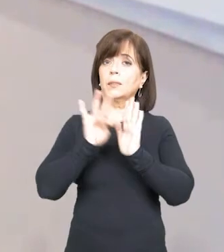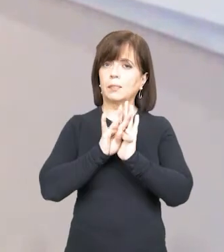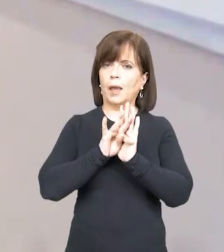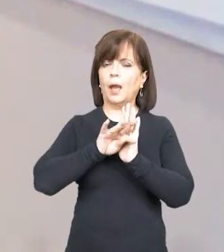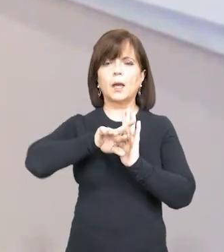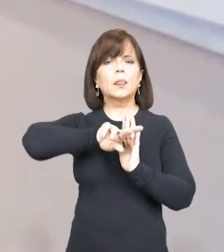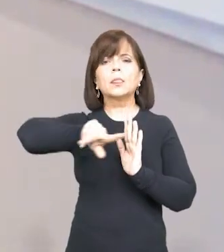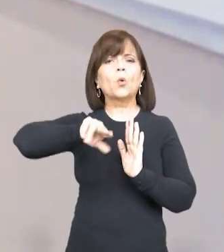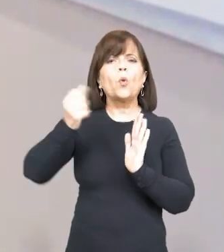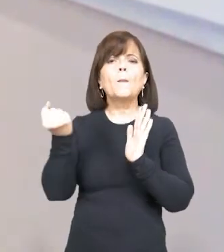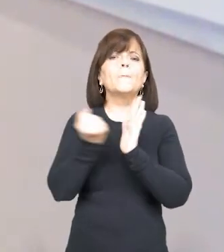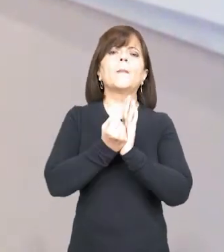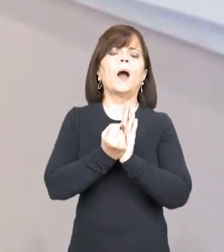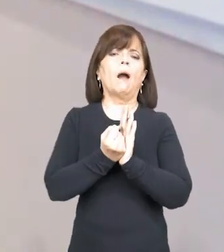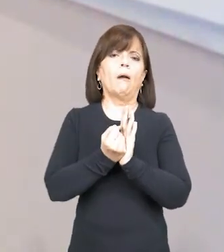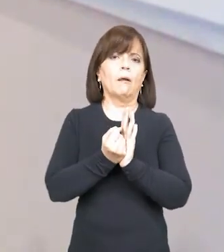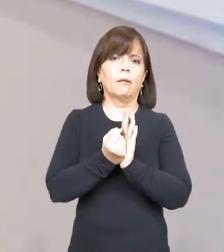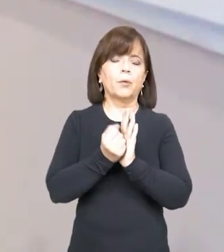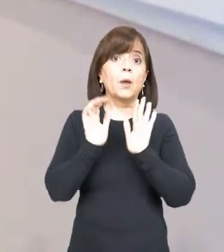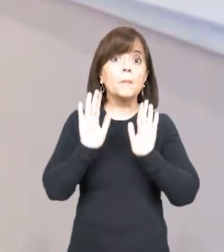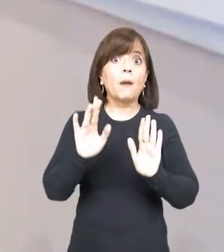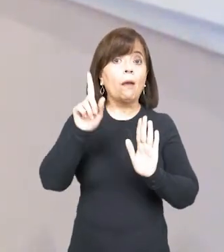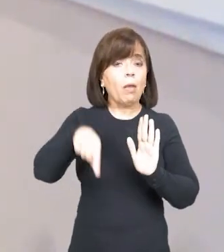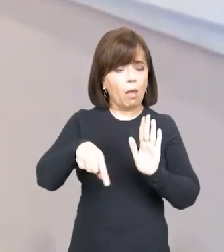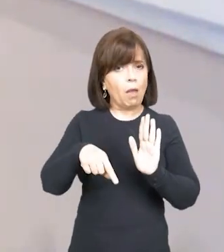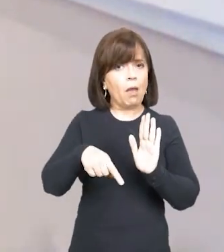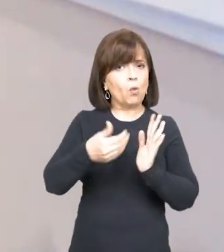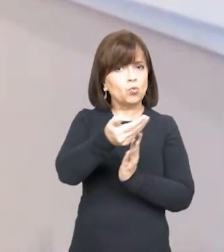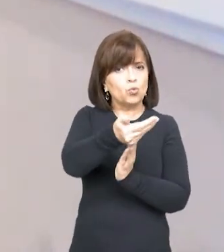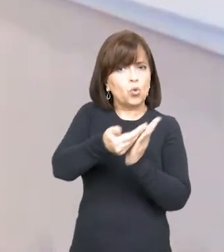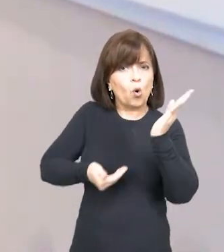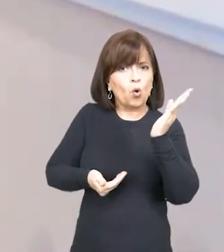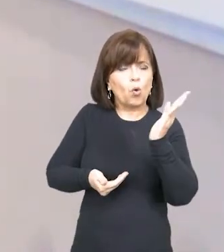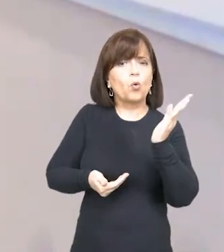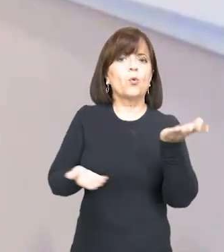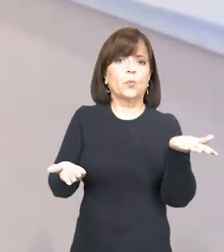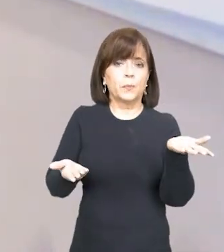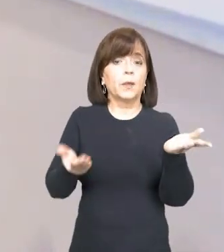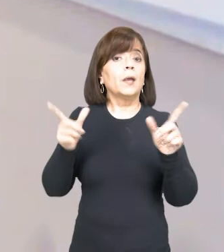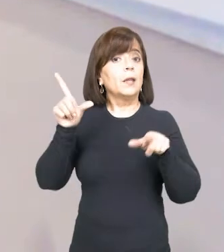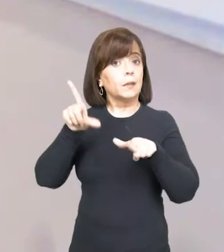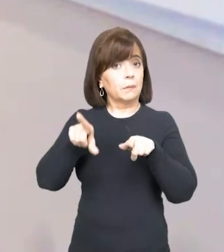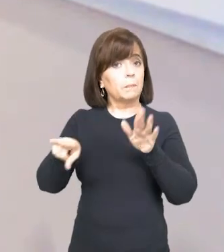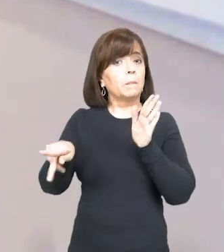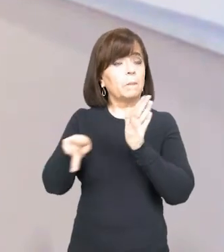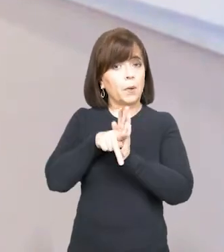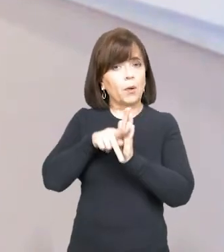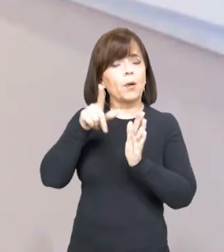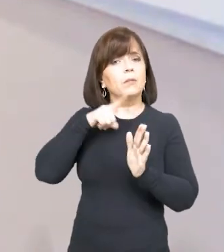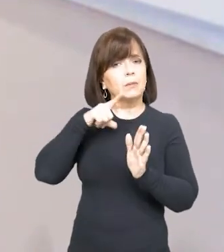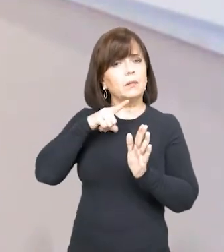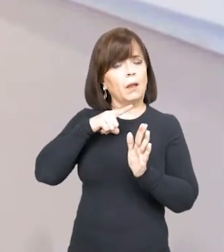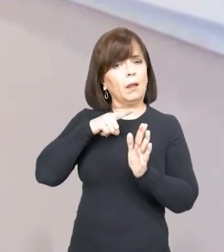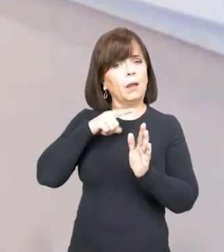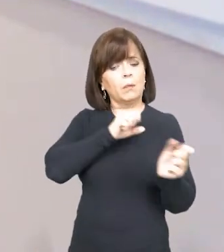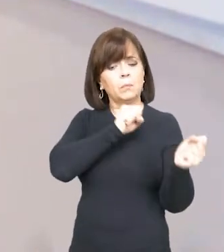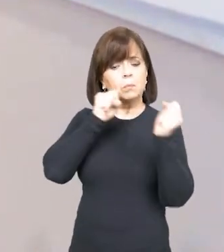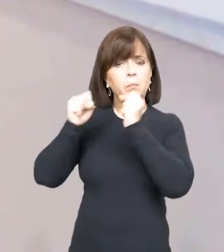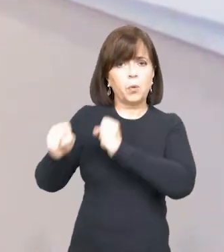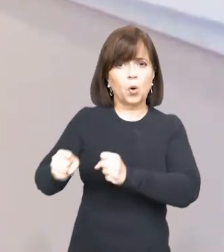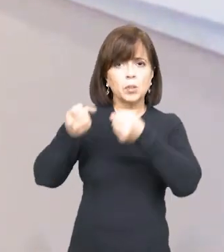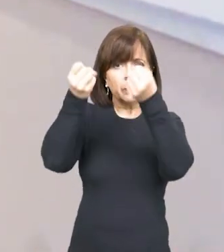normativo, mas ela é um documento produzido pela área técnica que tem a expertise para falar sobre o